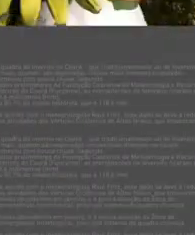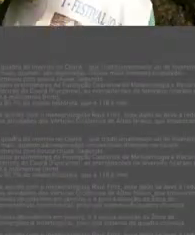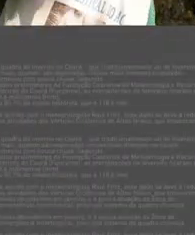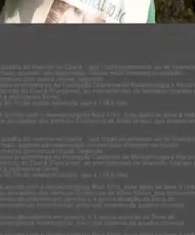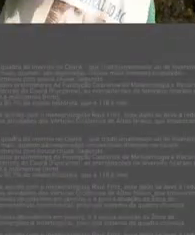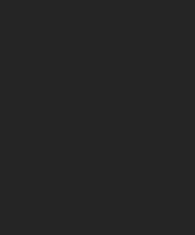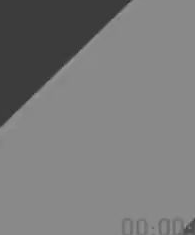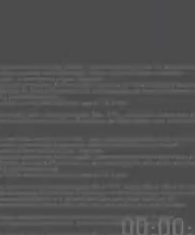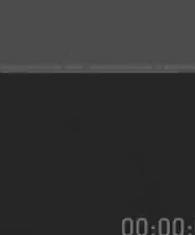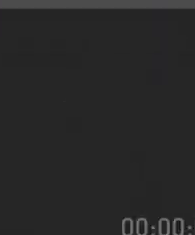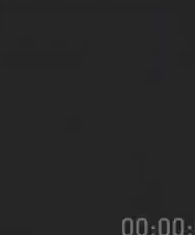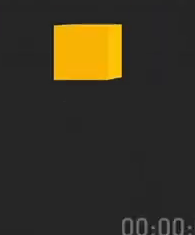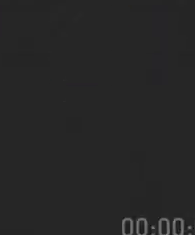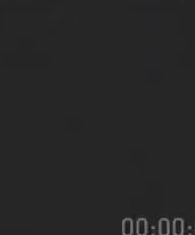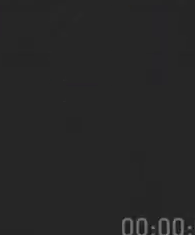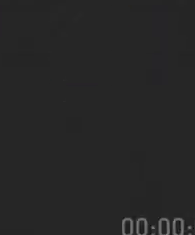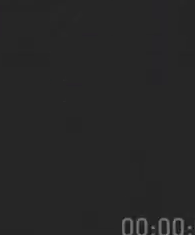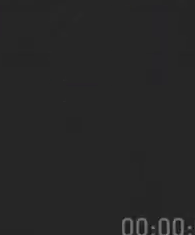i